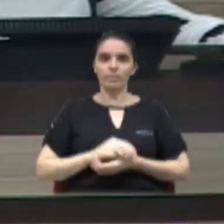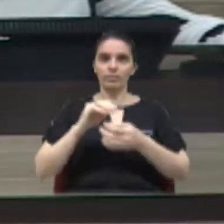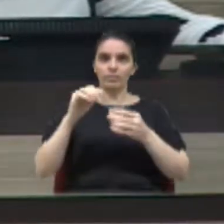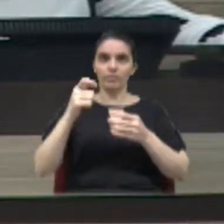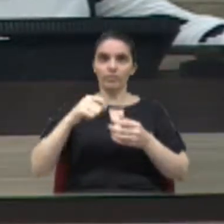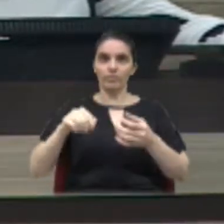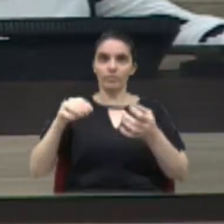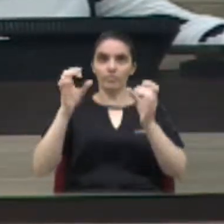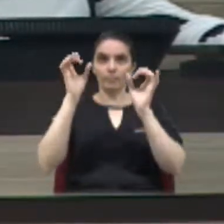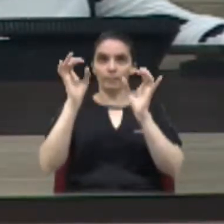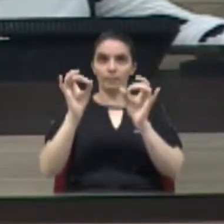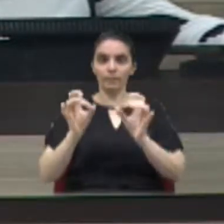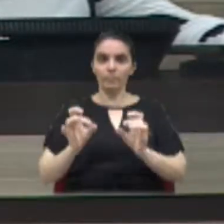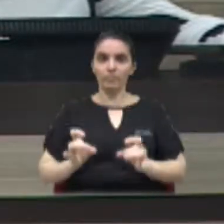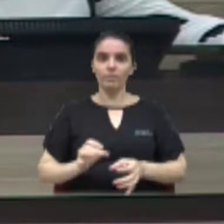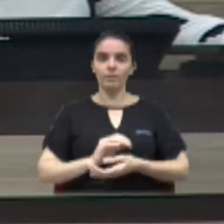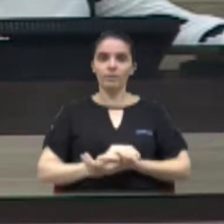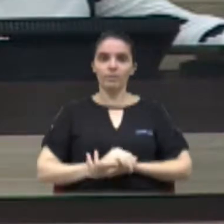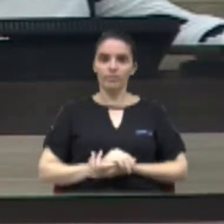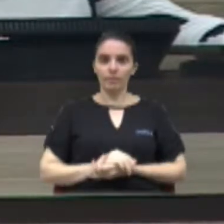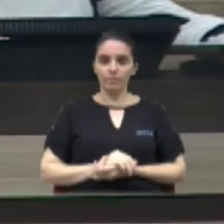oficial.